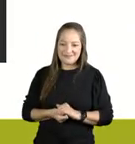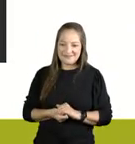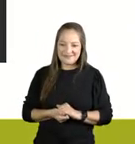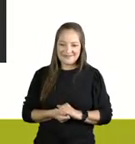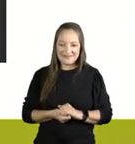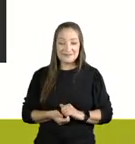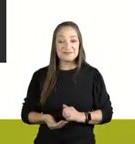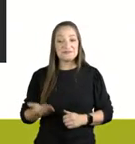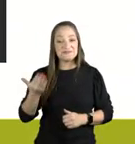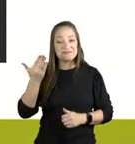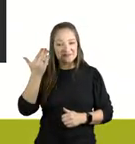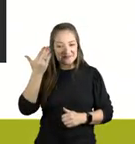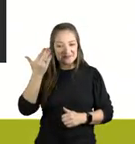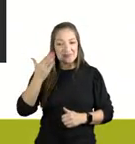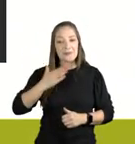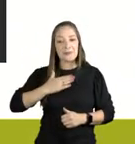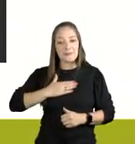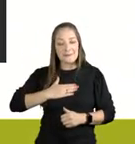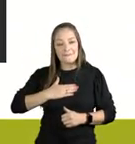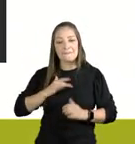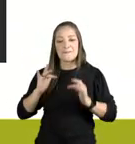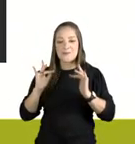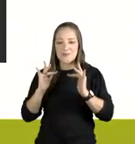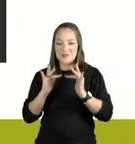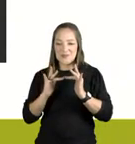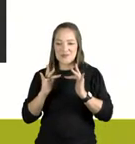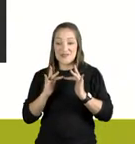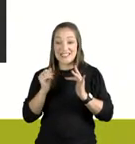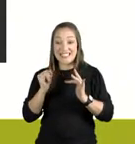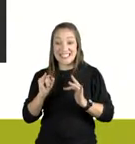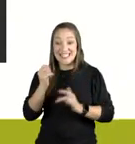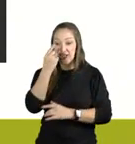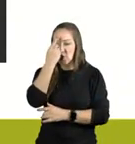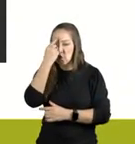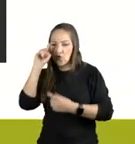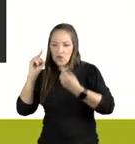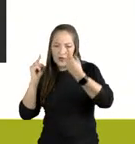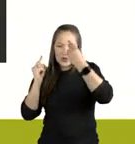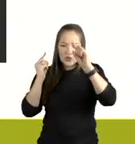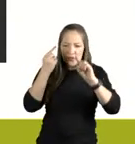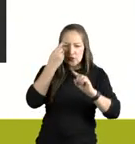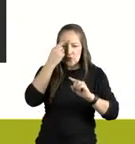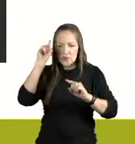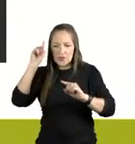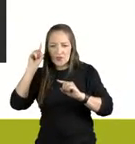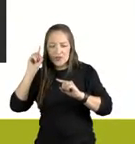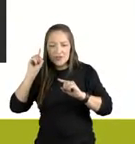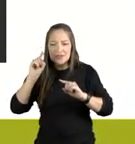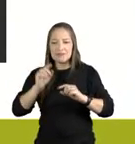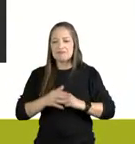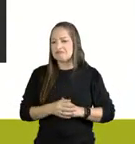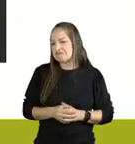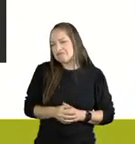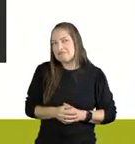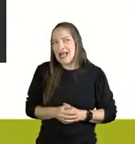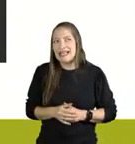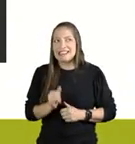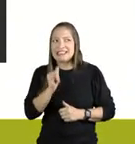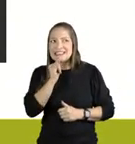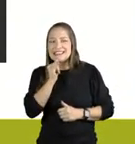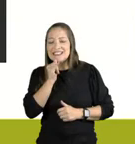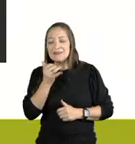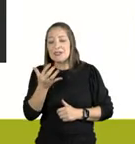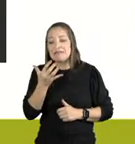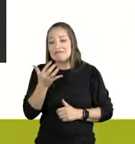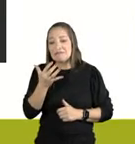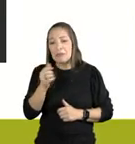Aqui tem meus contatos, tá? Caso surja algumas dúvidas sobre... Eu quero saber, Gustavo,